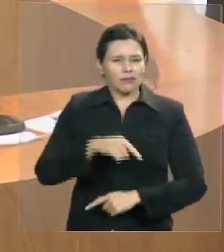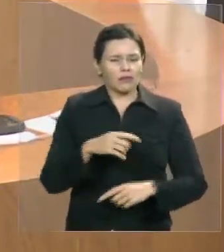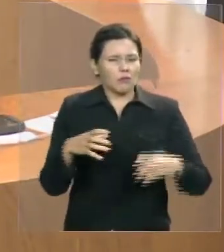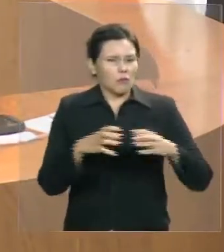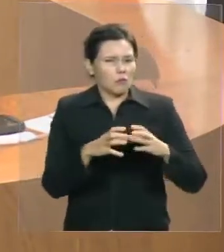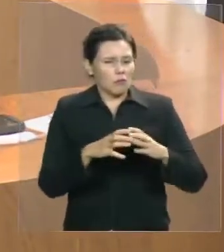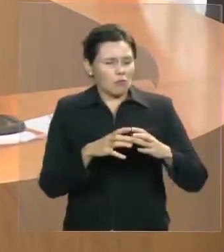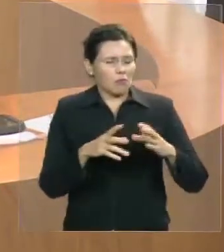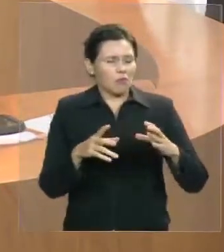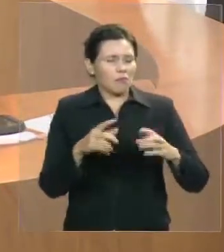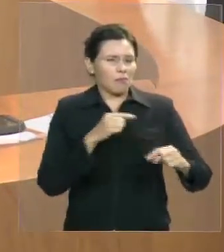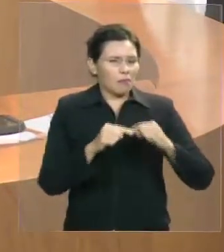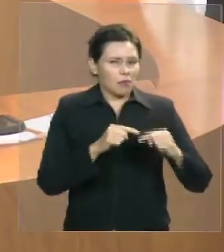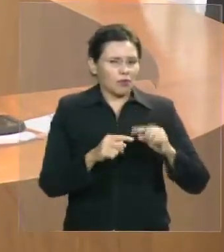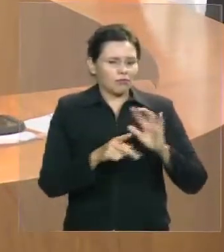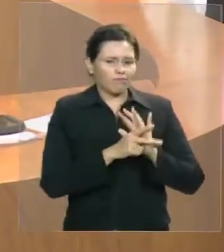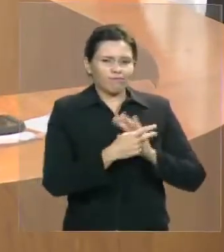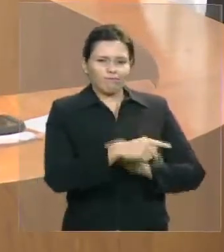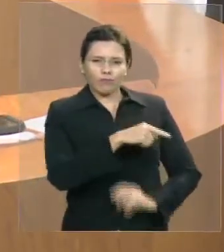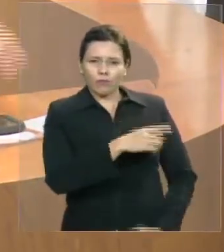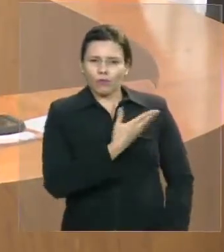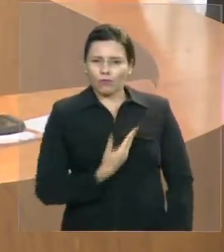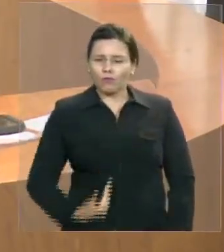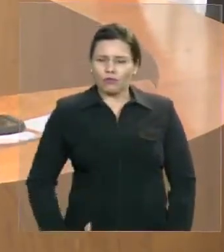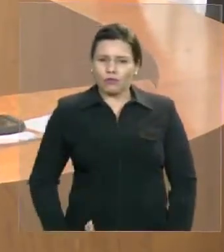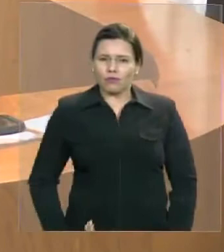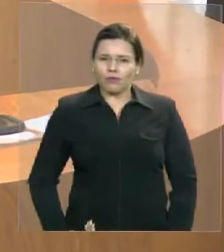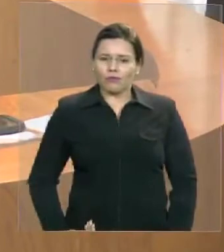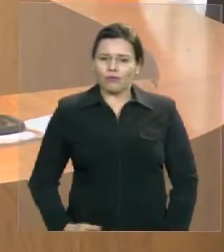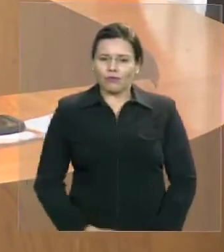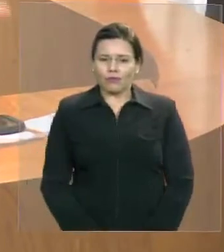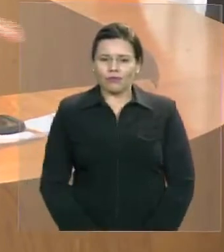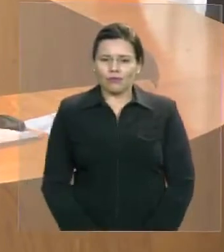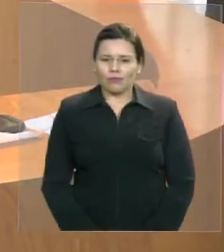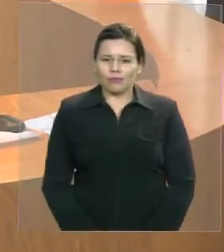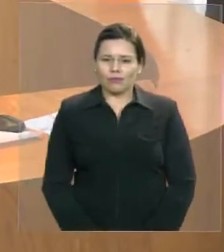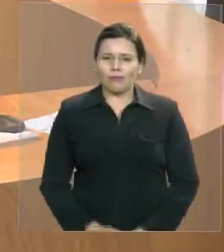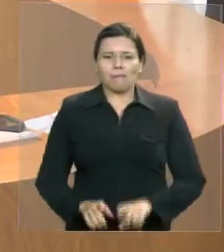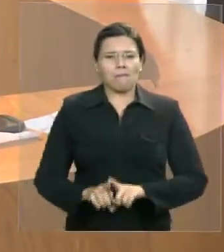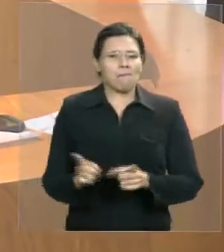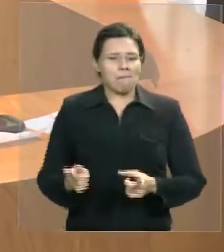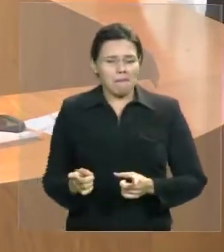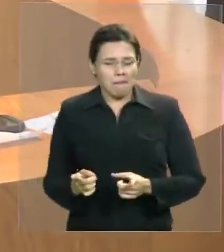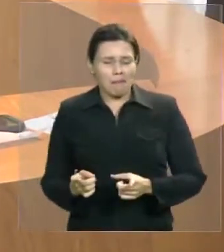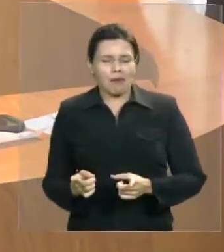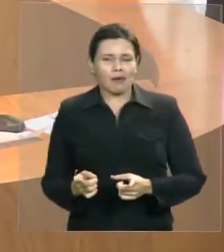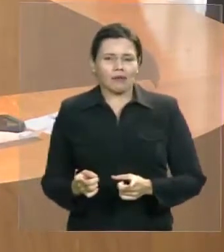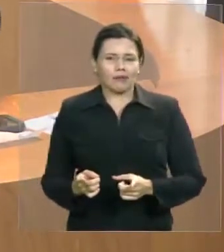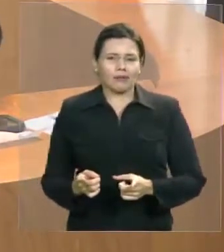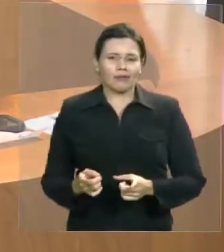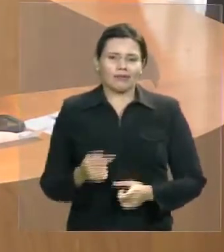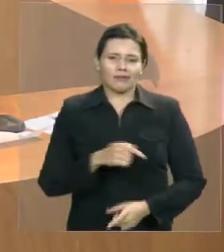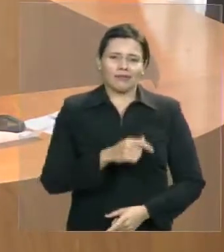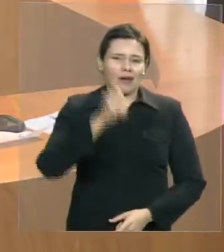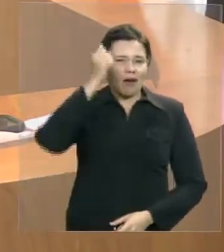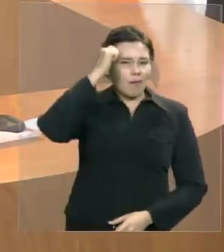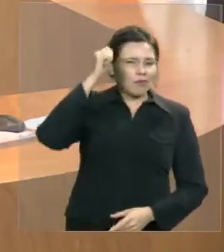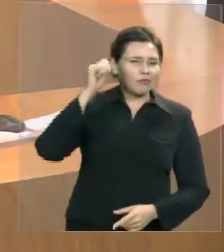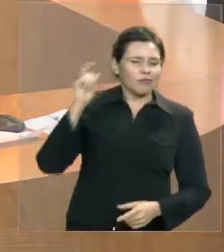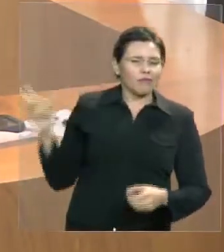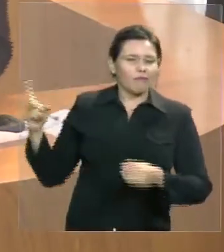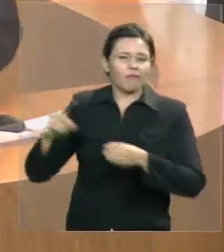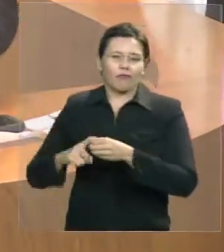E vou mais adiante. Ele tem que agradecer, o ex-deputado Luciano Genésio, tem que